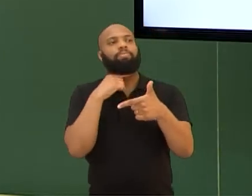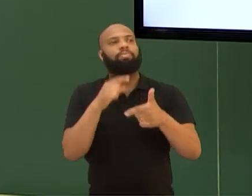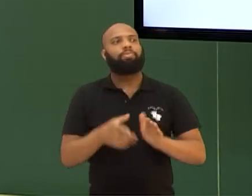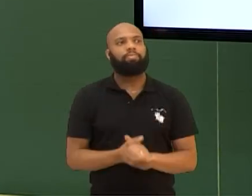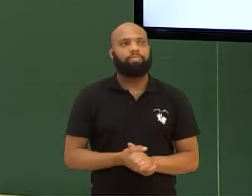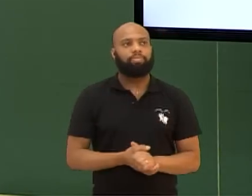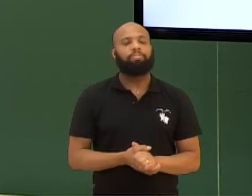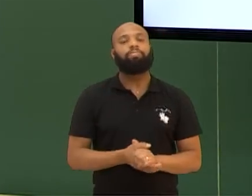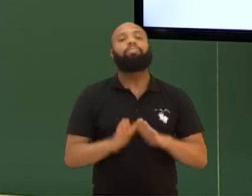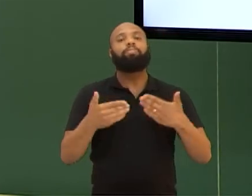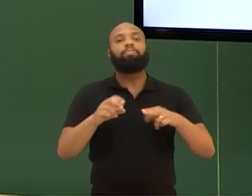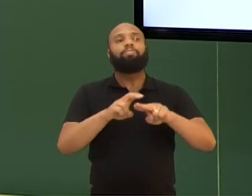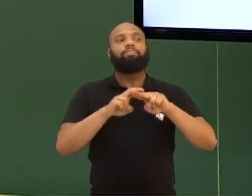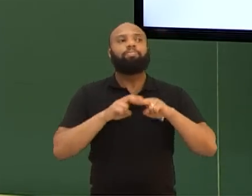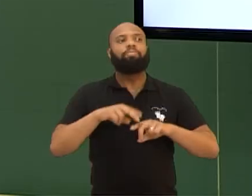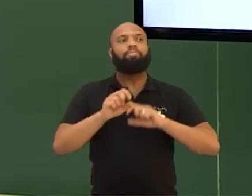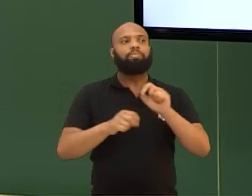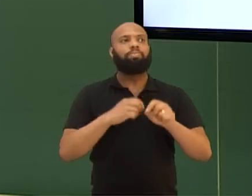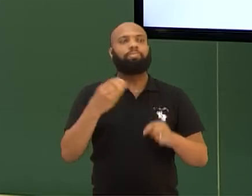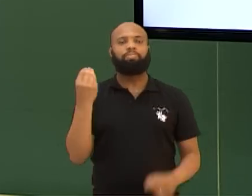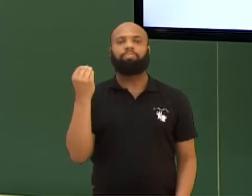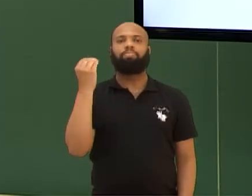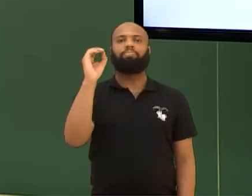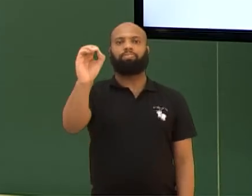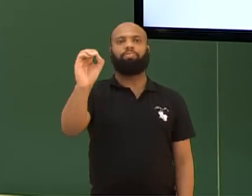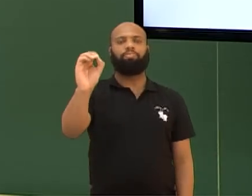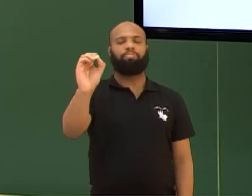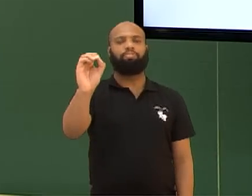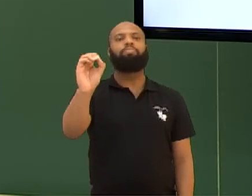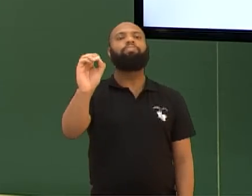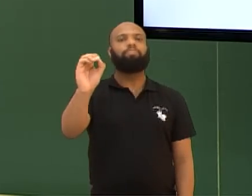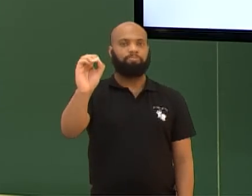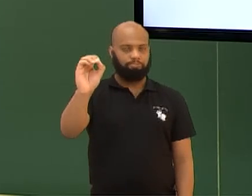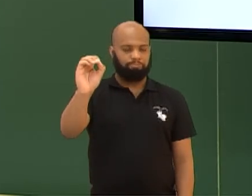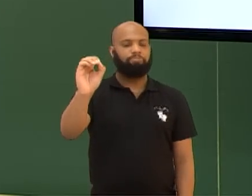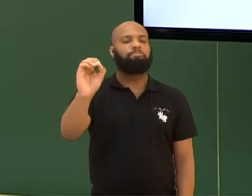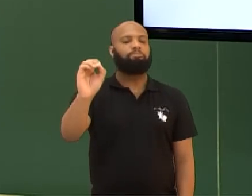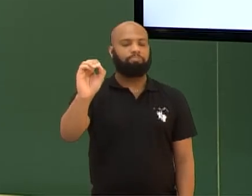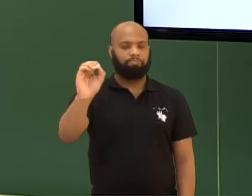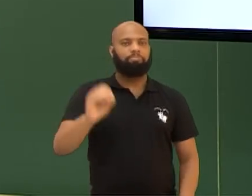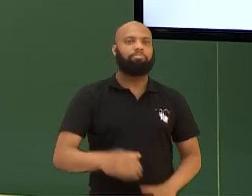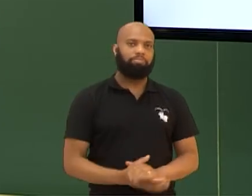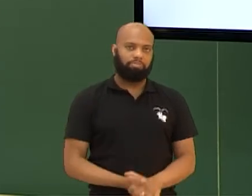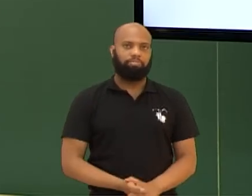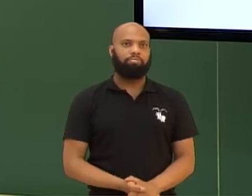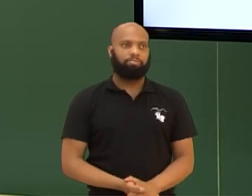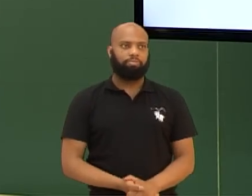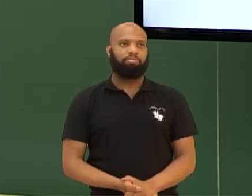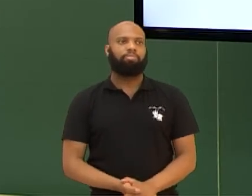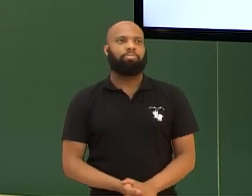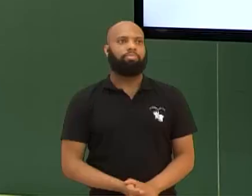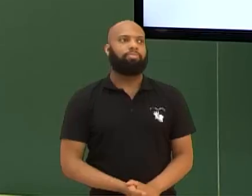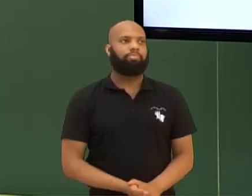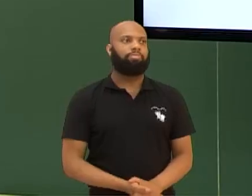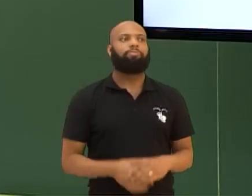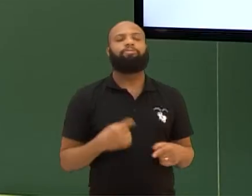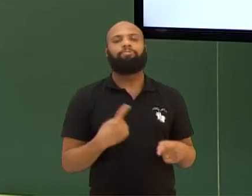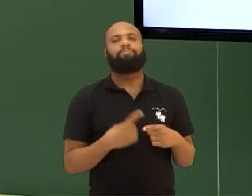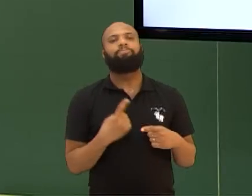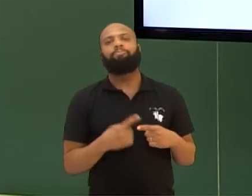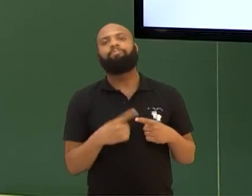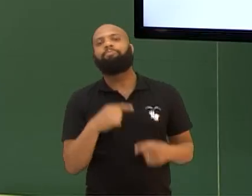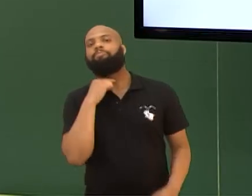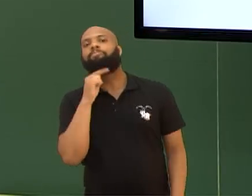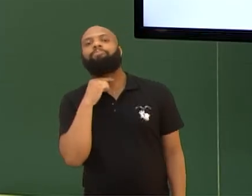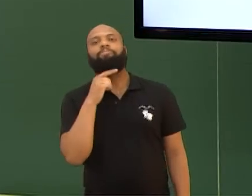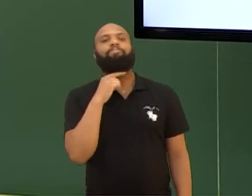fazer. Por isso que a gente coloca o 0. Tá? Então, 0 dezena, porque eu não tenho